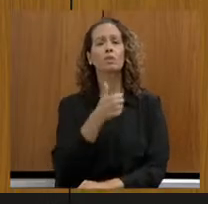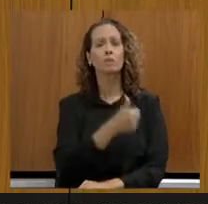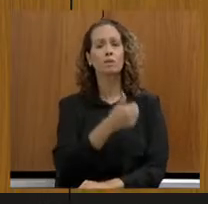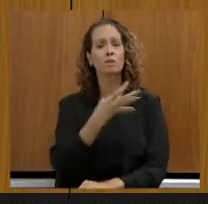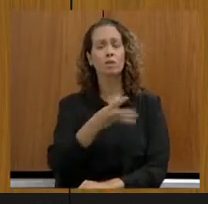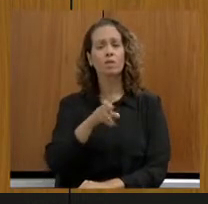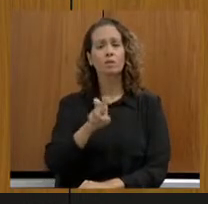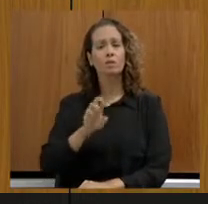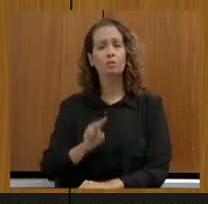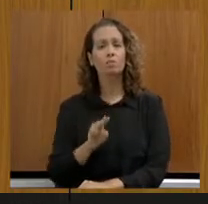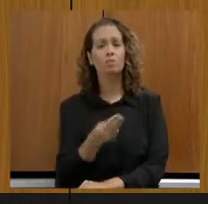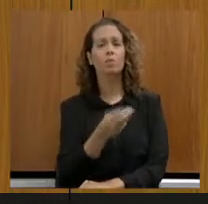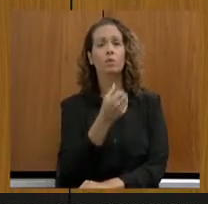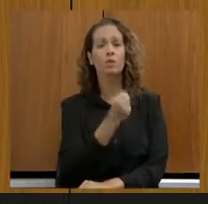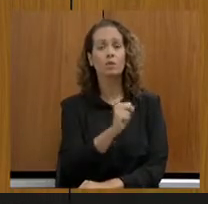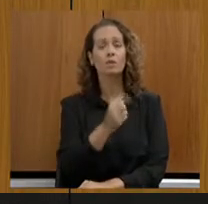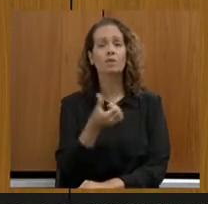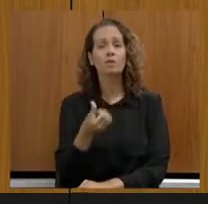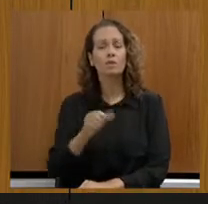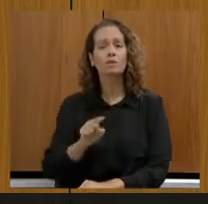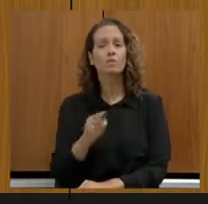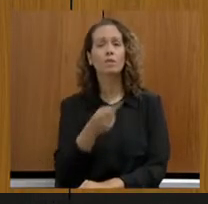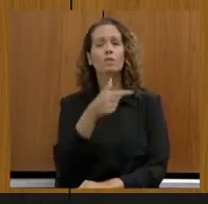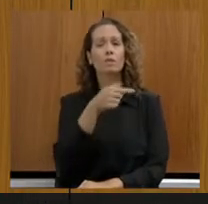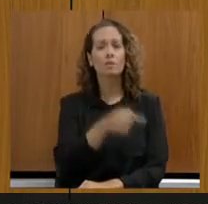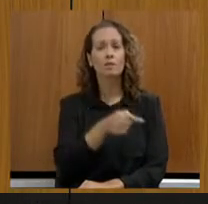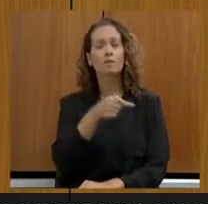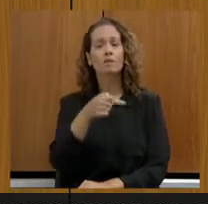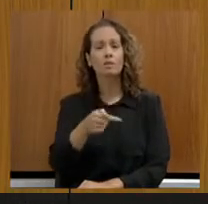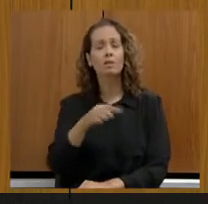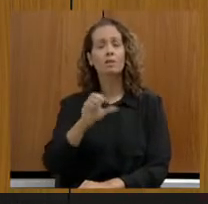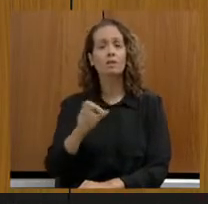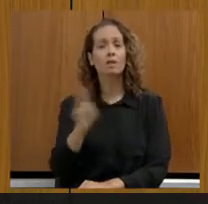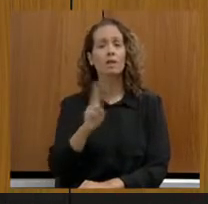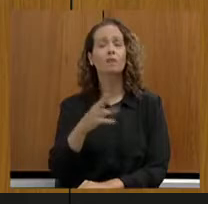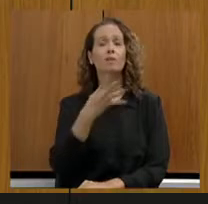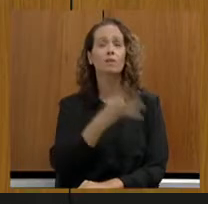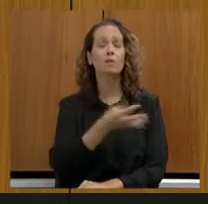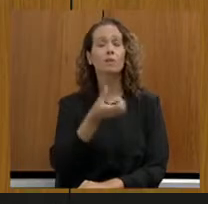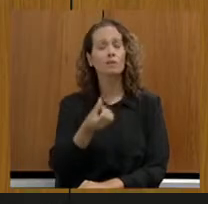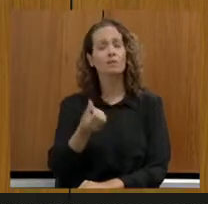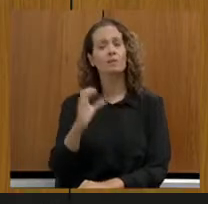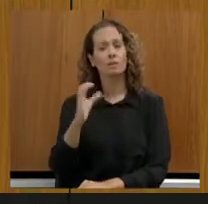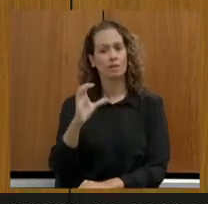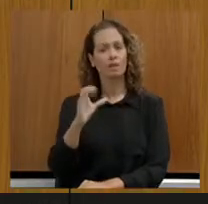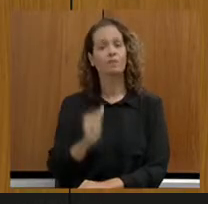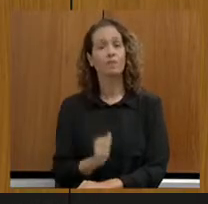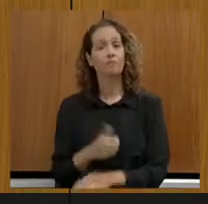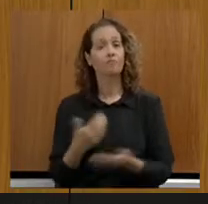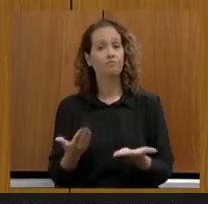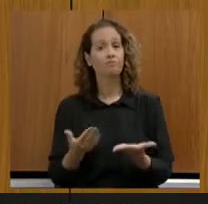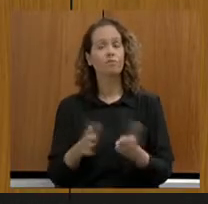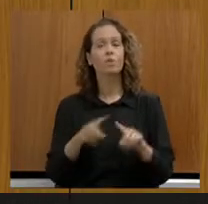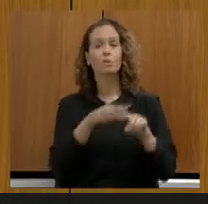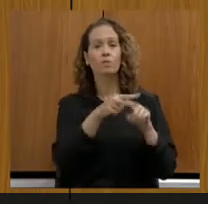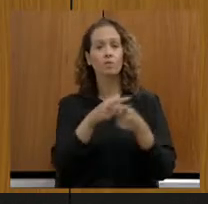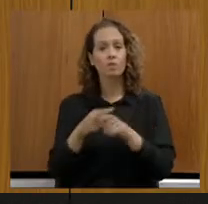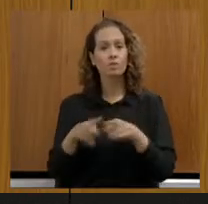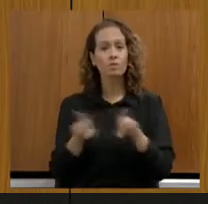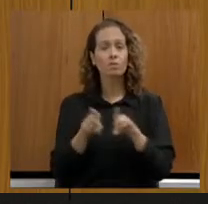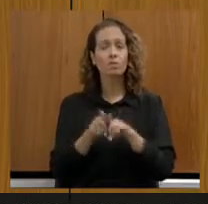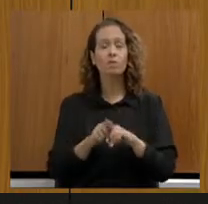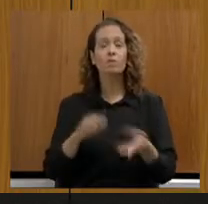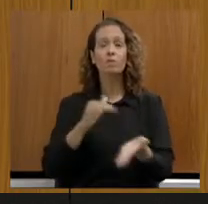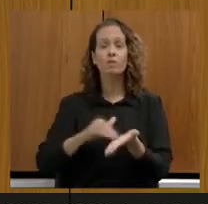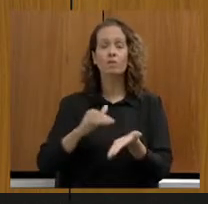145 milhões 86 1770 reais e 46 centavos fazendo aqui uma correção do